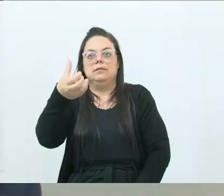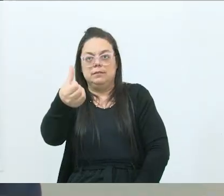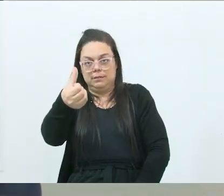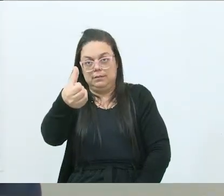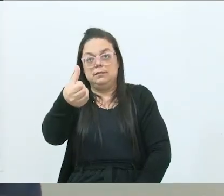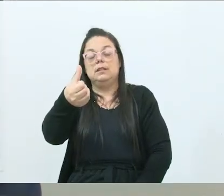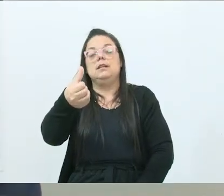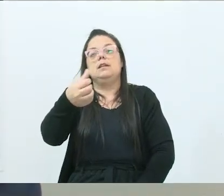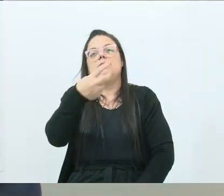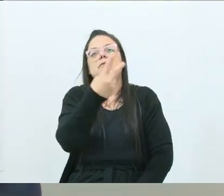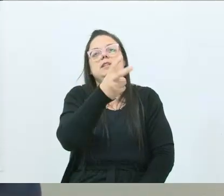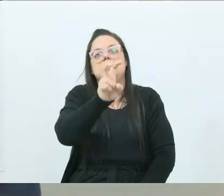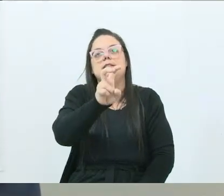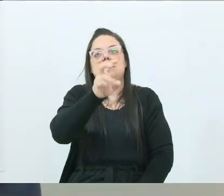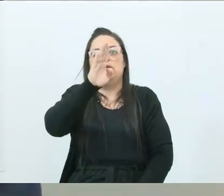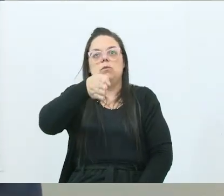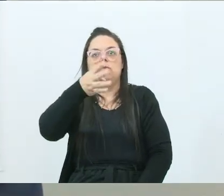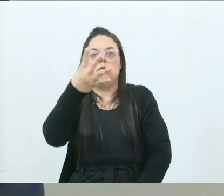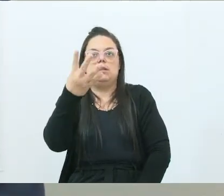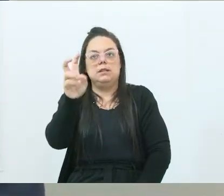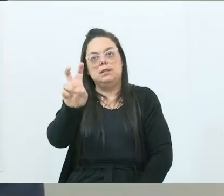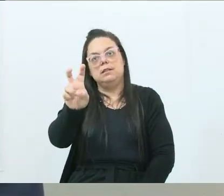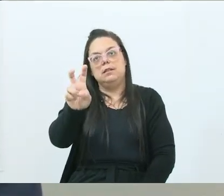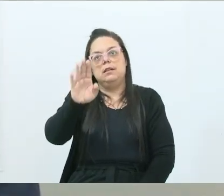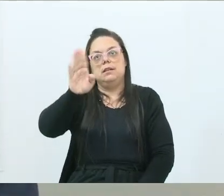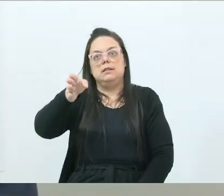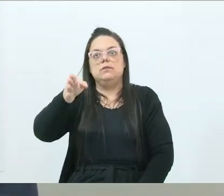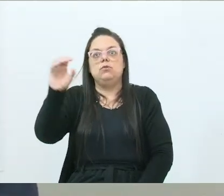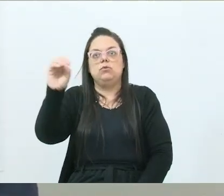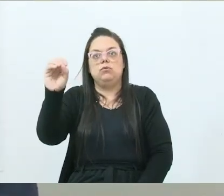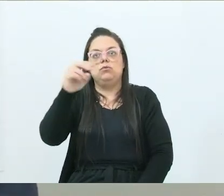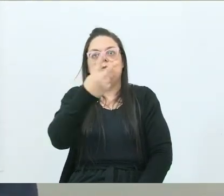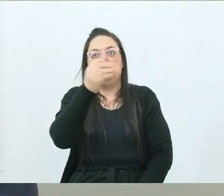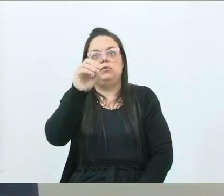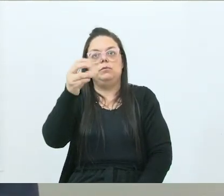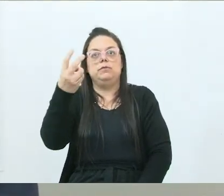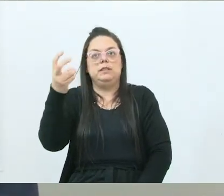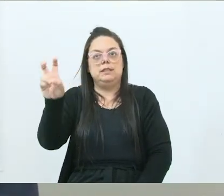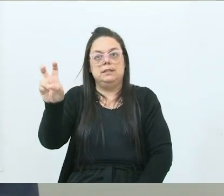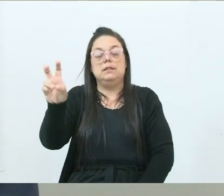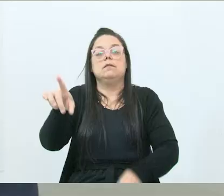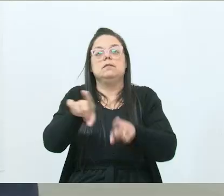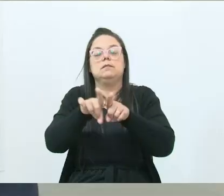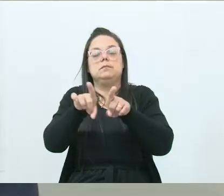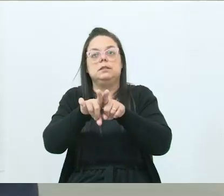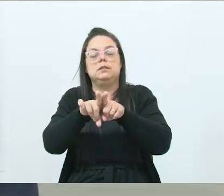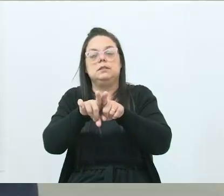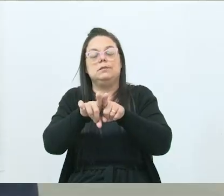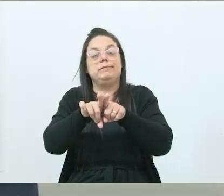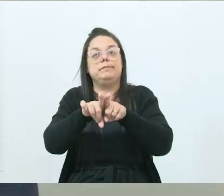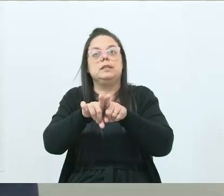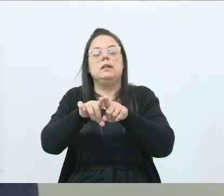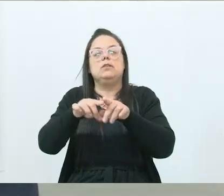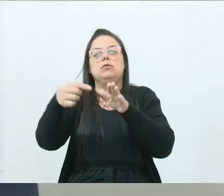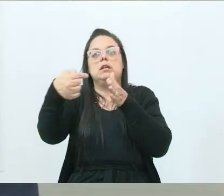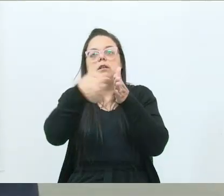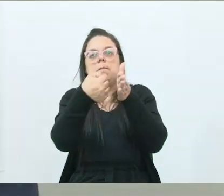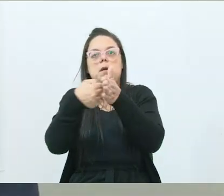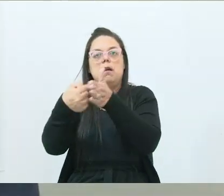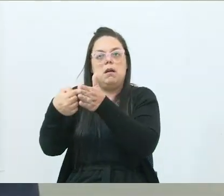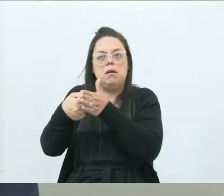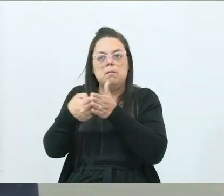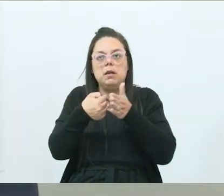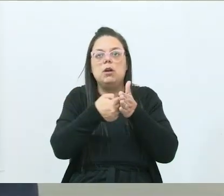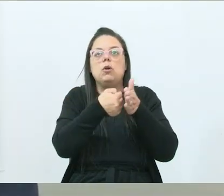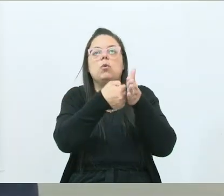número 2543, de 10/6 de 25. E que os questionamentos e colocações